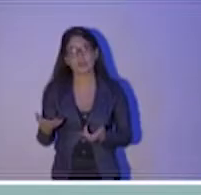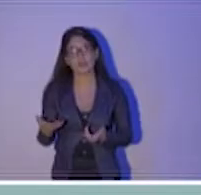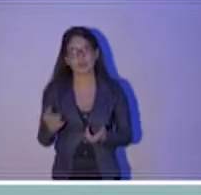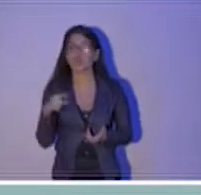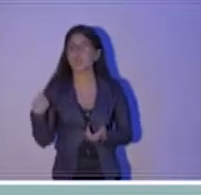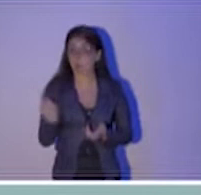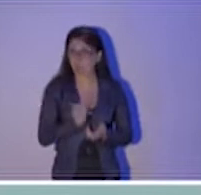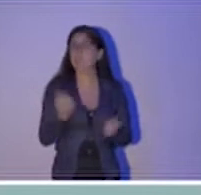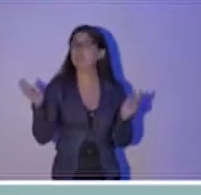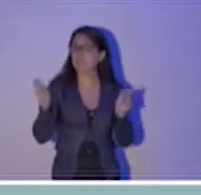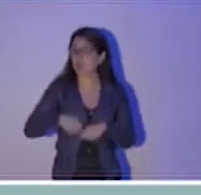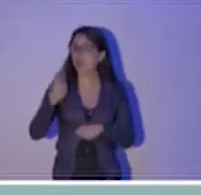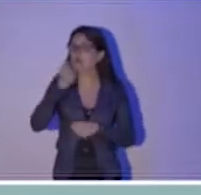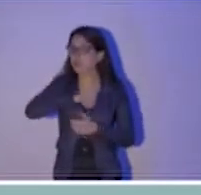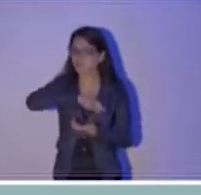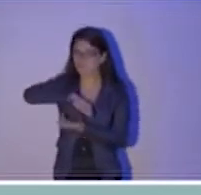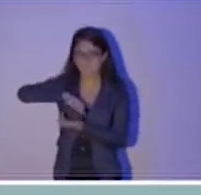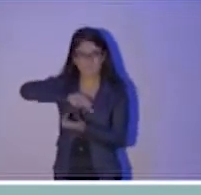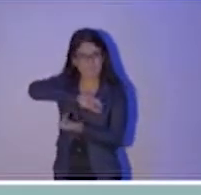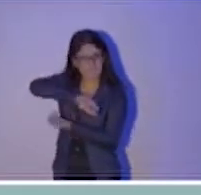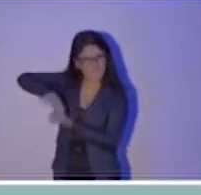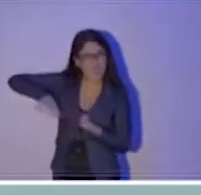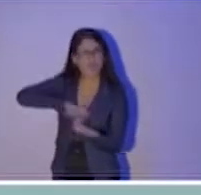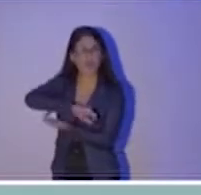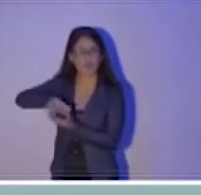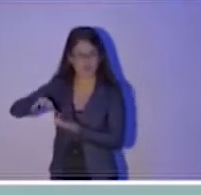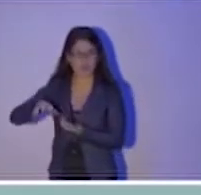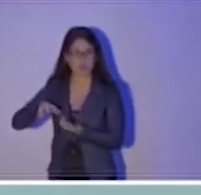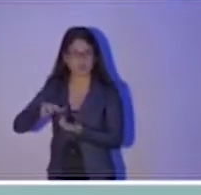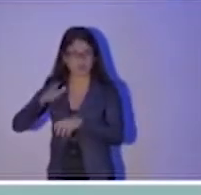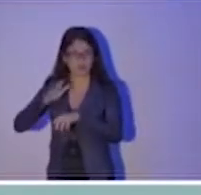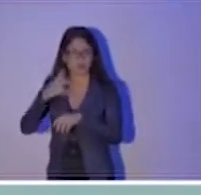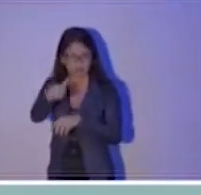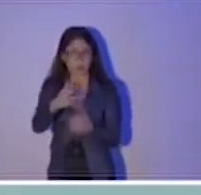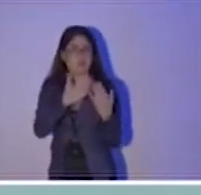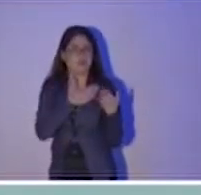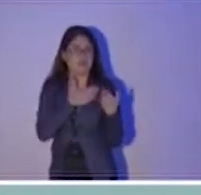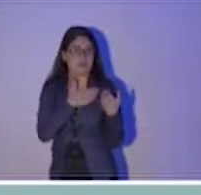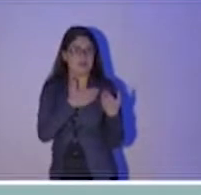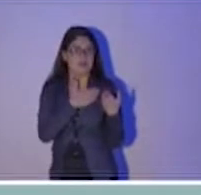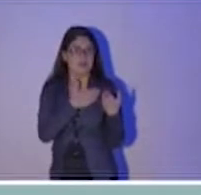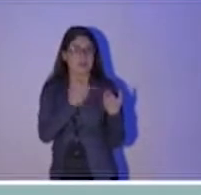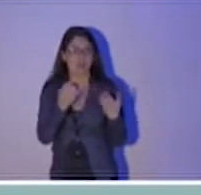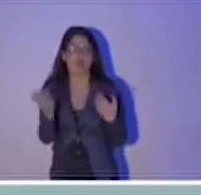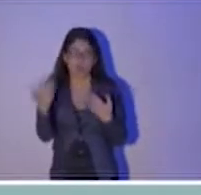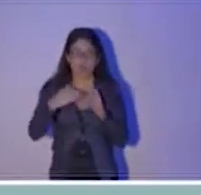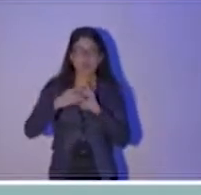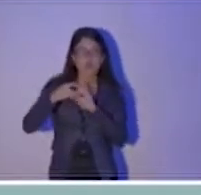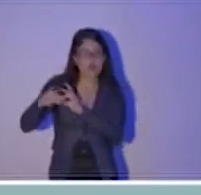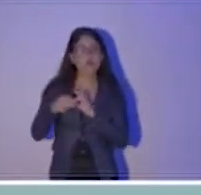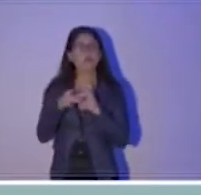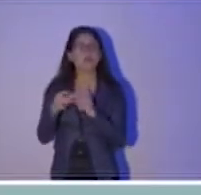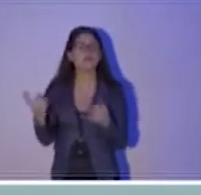revolução na mão, mas nós precisamos saber para que caminho nós vamos. E nós vamos melhor se nós formos juntos. Uma coisa